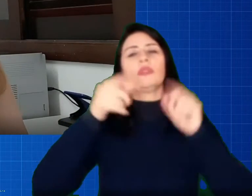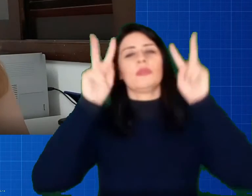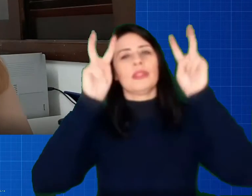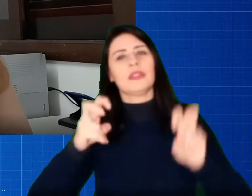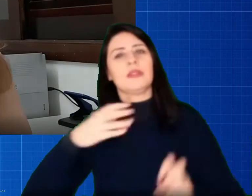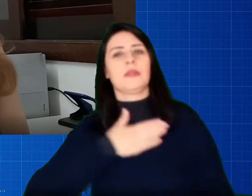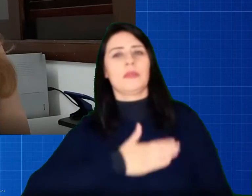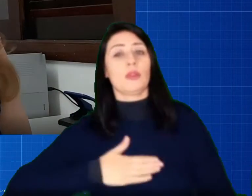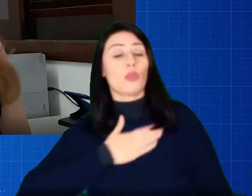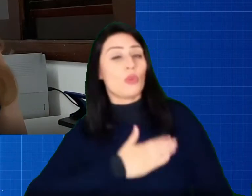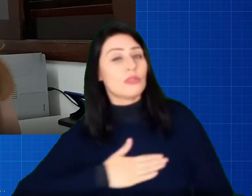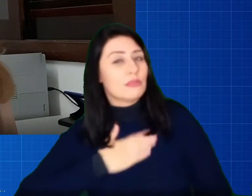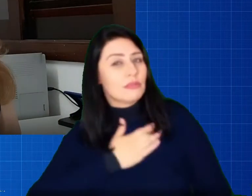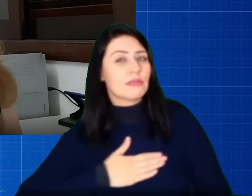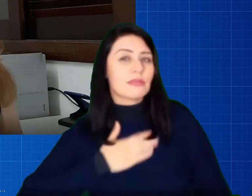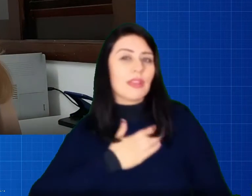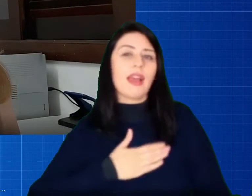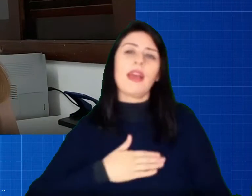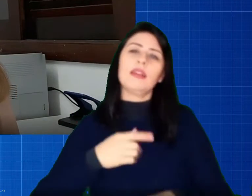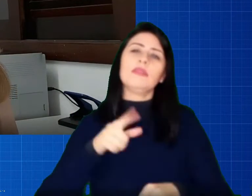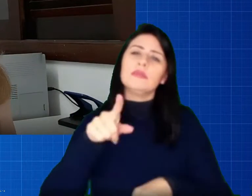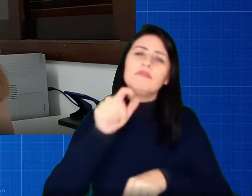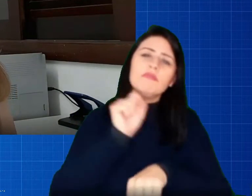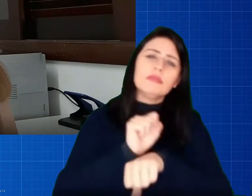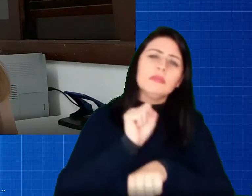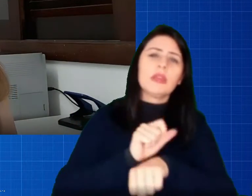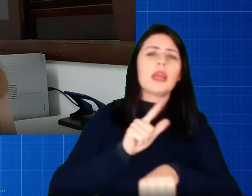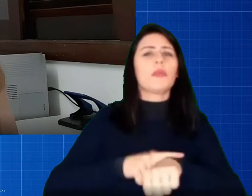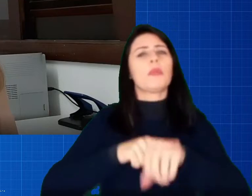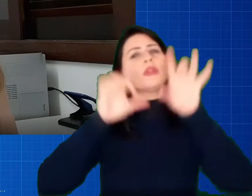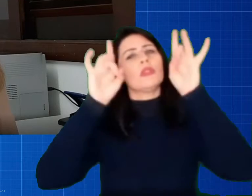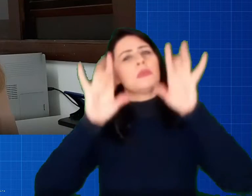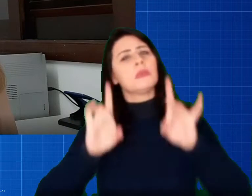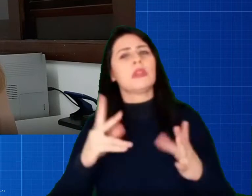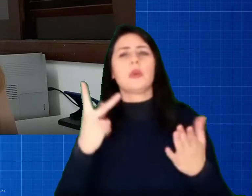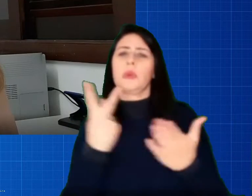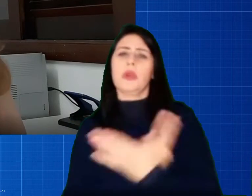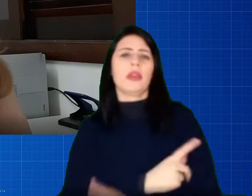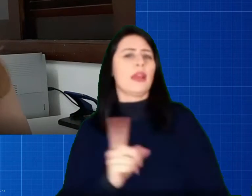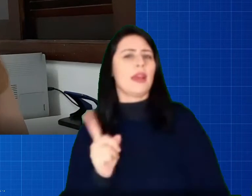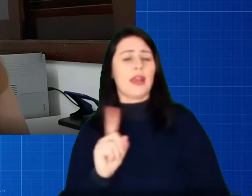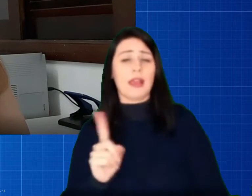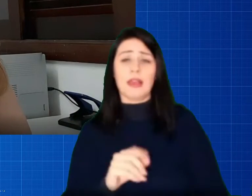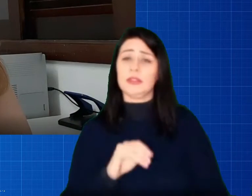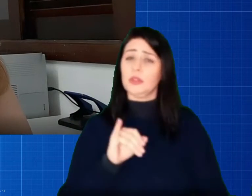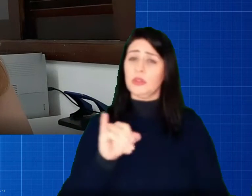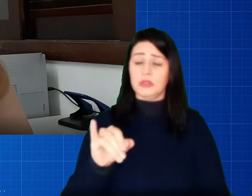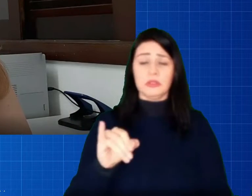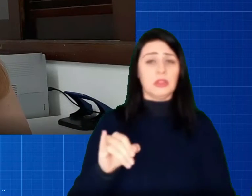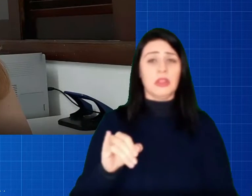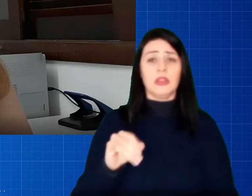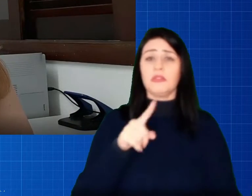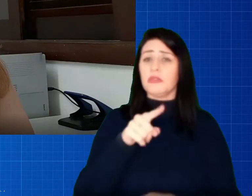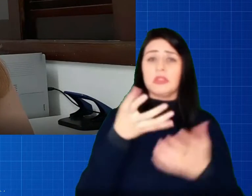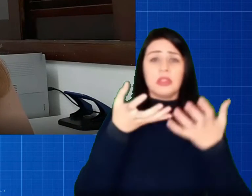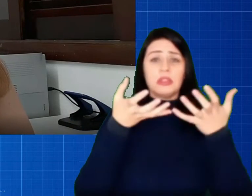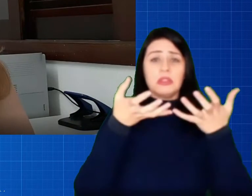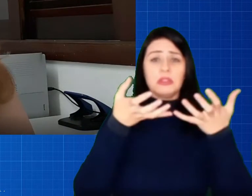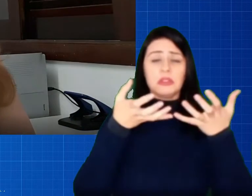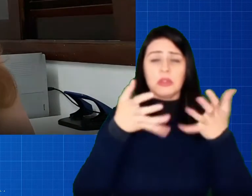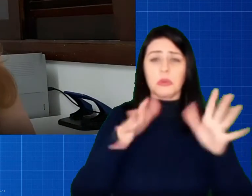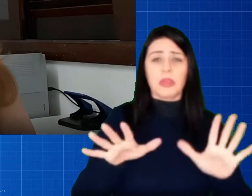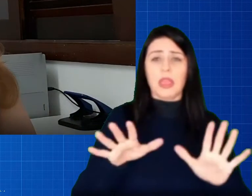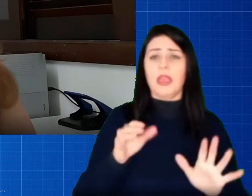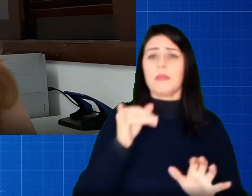gostar, por você estar esperando o seu momento especial. E tá tudo bem se você não né, você não precisa